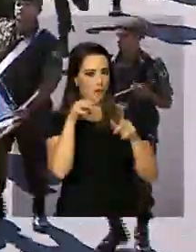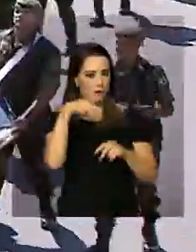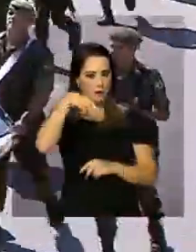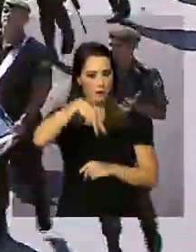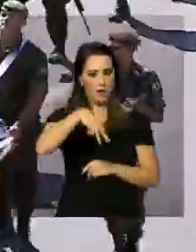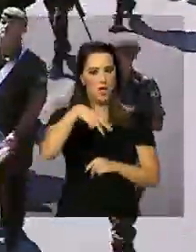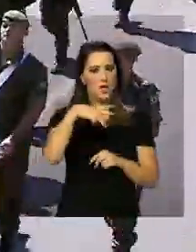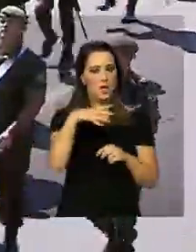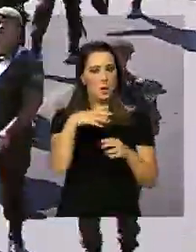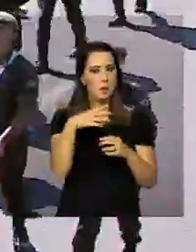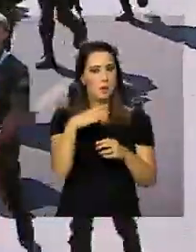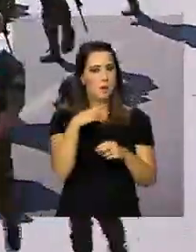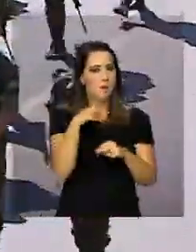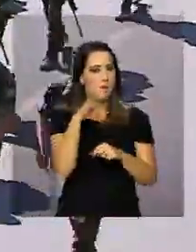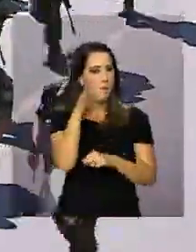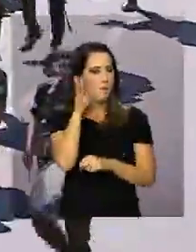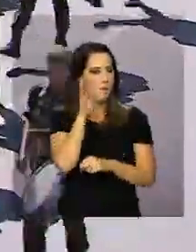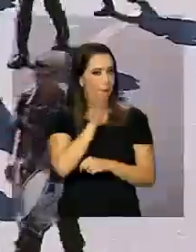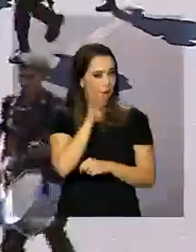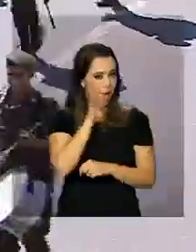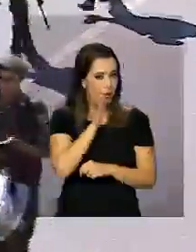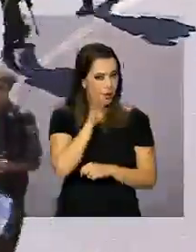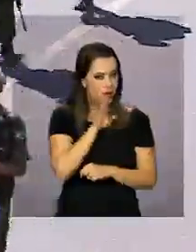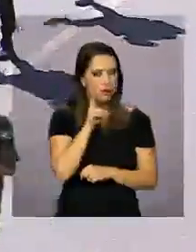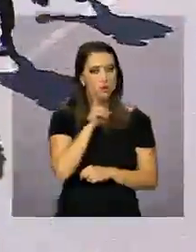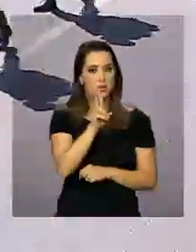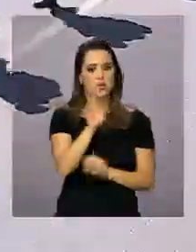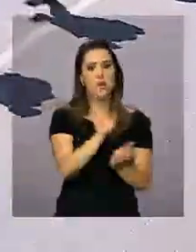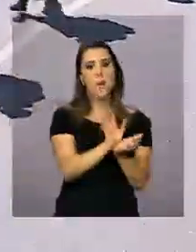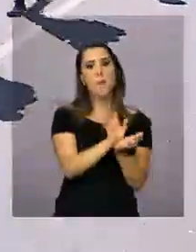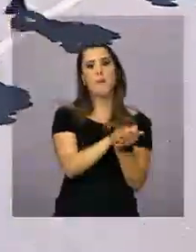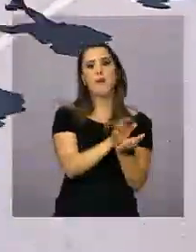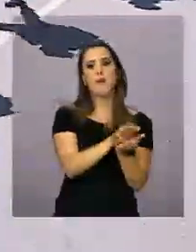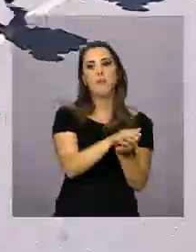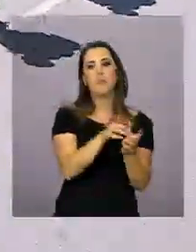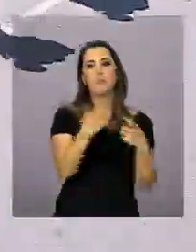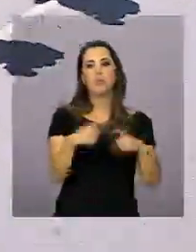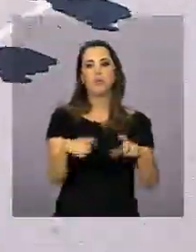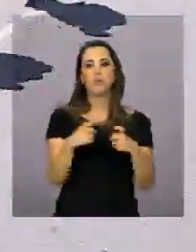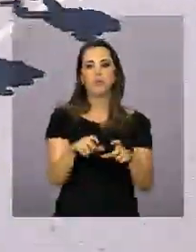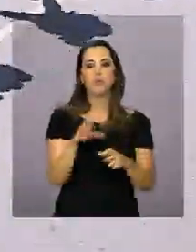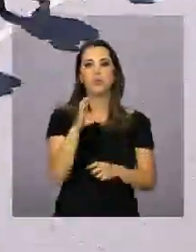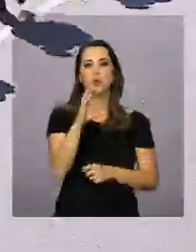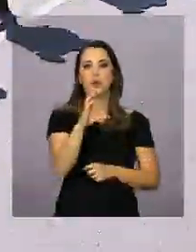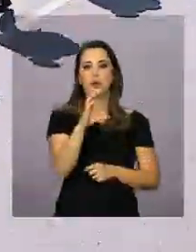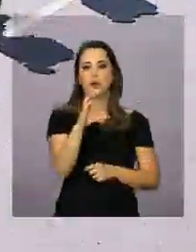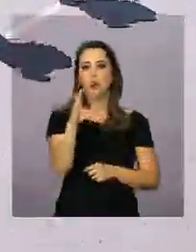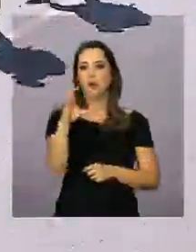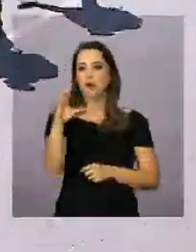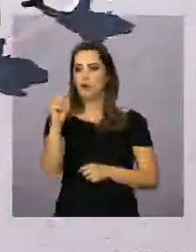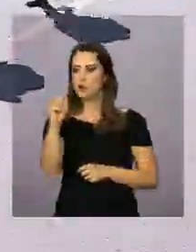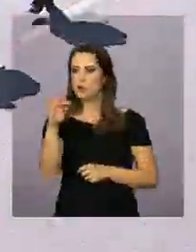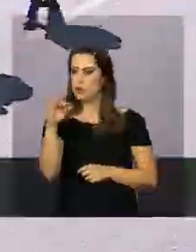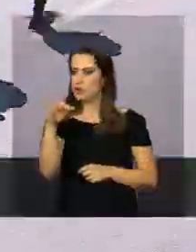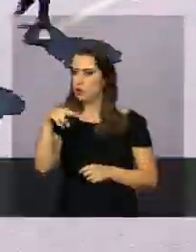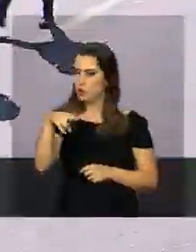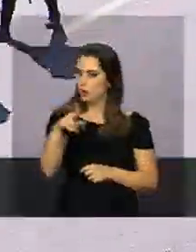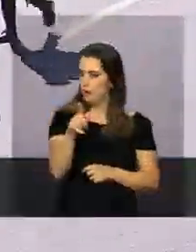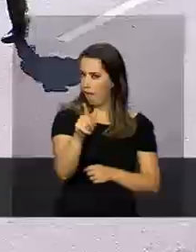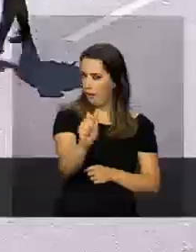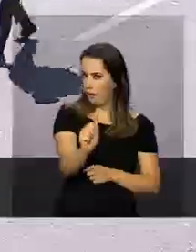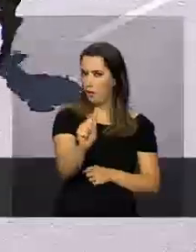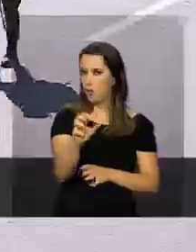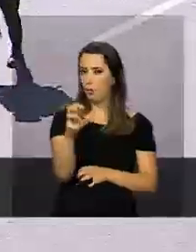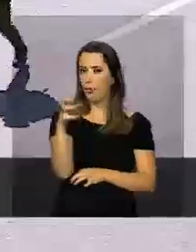Aquele tom mais bege de Caatinga, é lá de Pernambuco. Tem o Centro de Instrução de Caatinga, em Petrolina, no